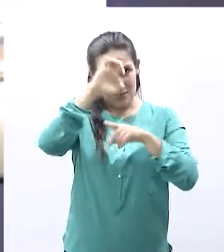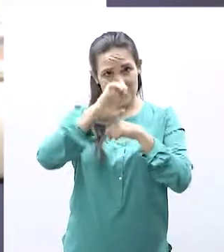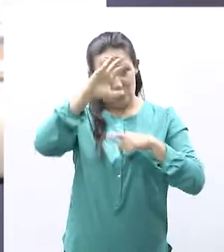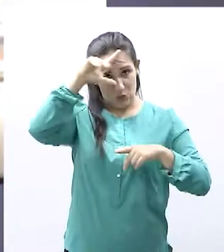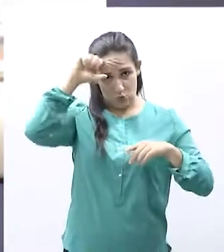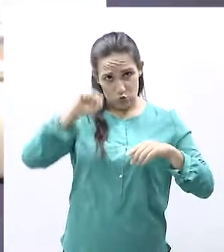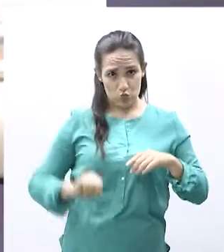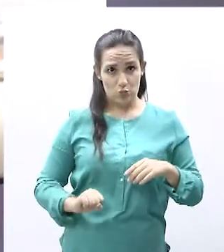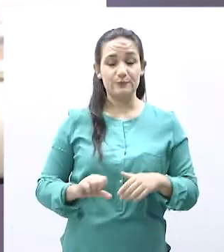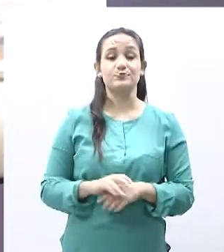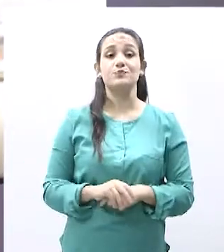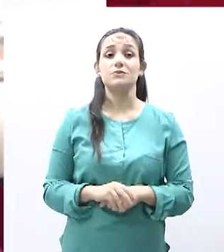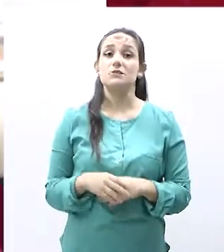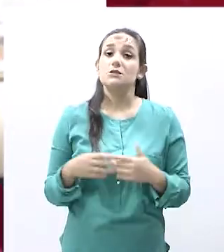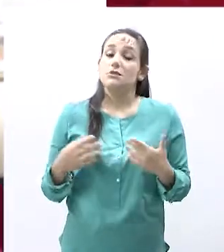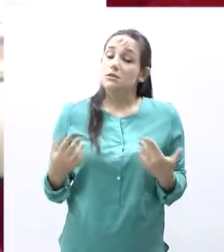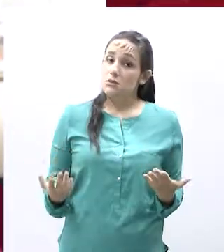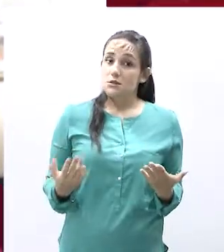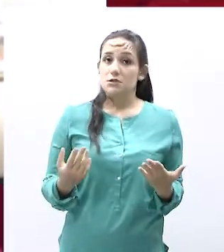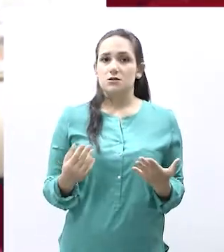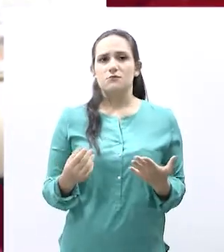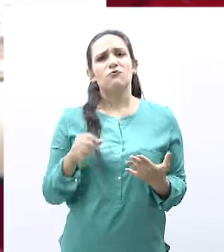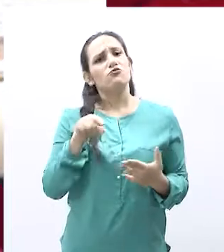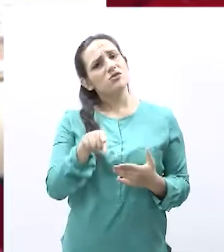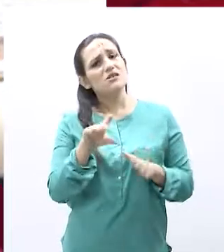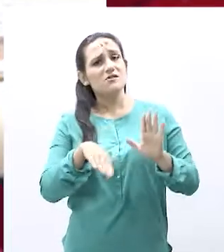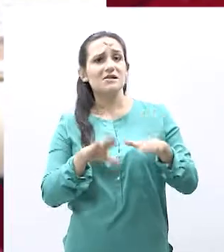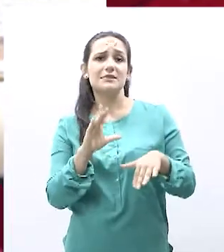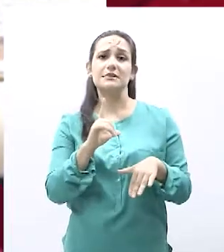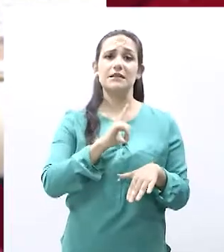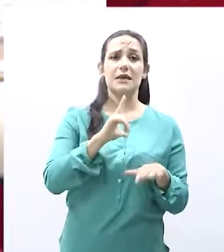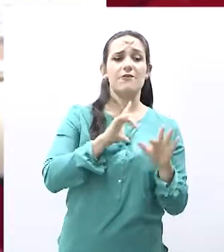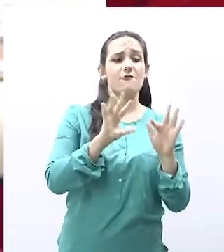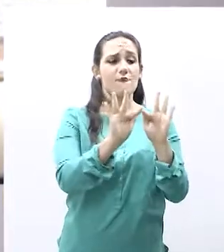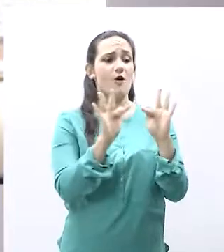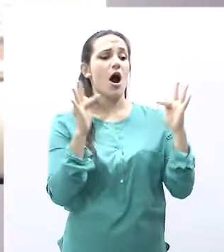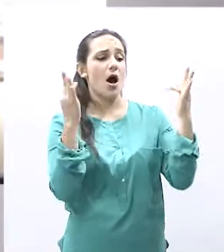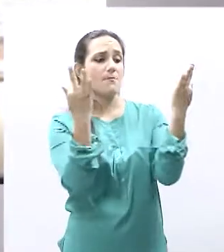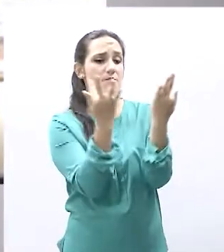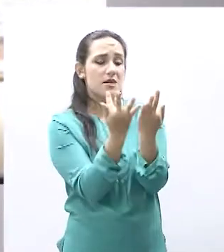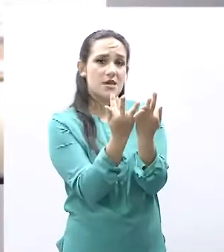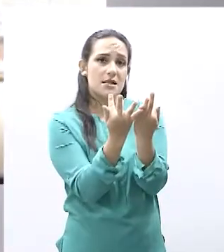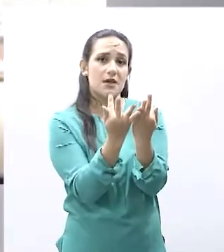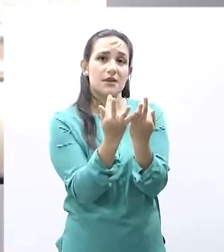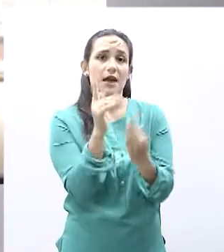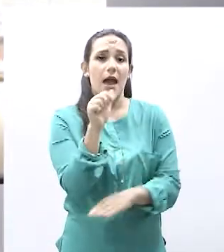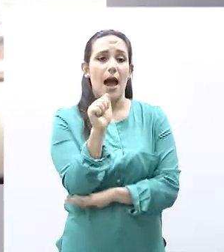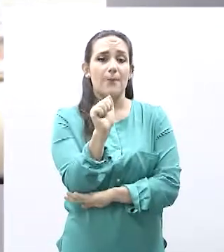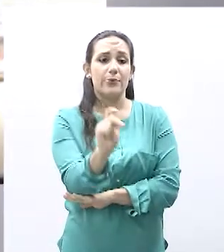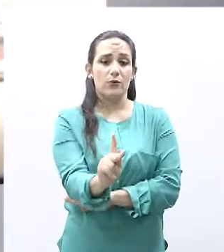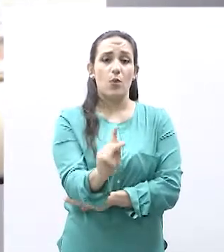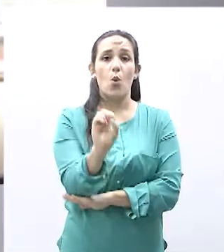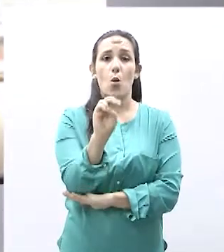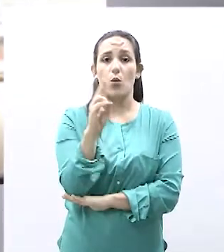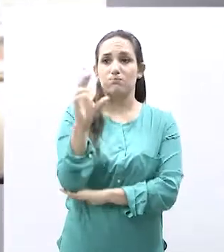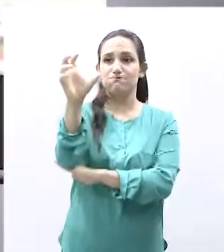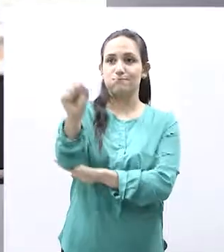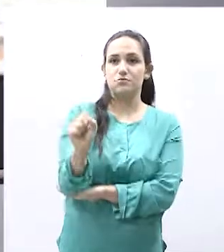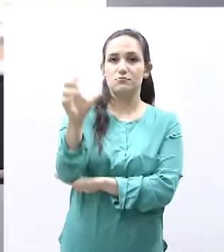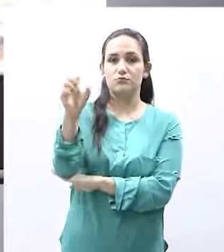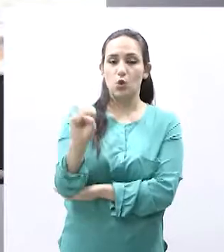sul-mato-grossenses. E os nossos telespectadores podem ter familiares na situação de aposentado,